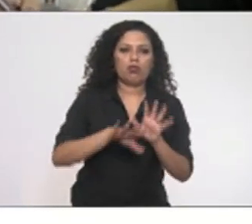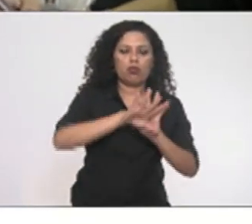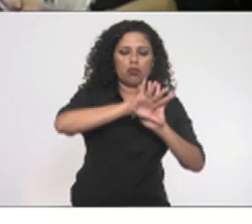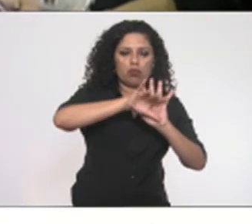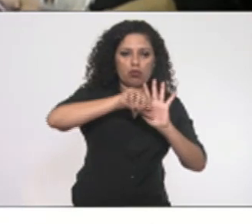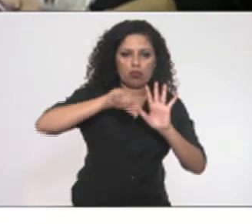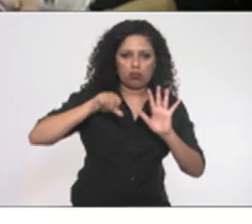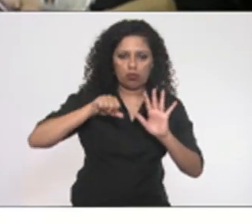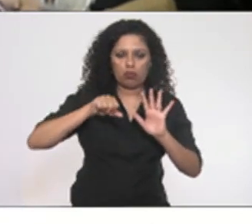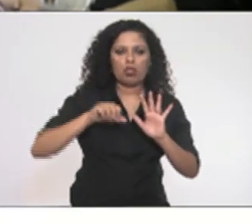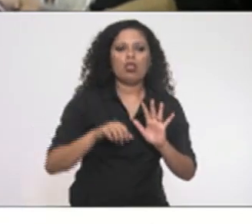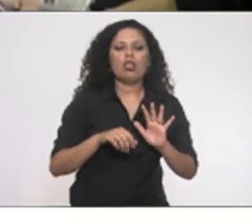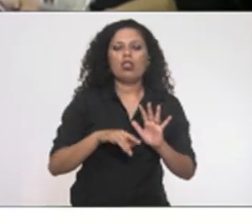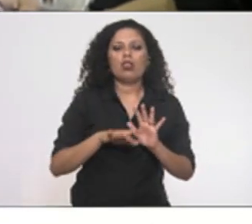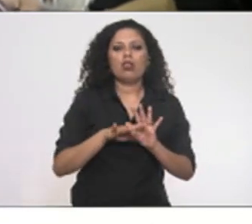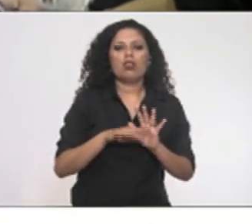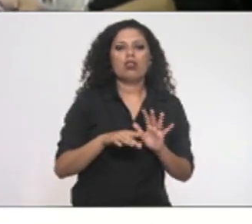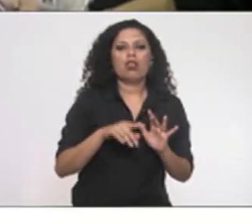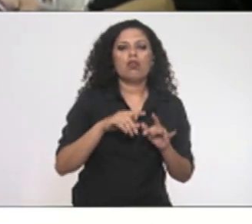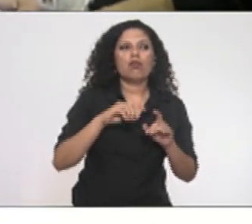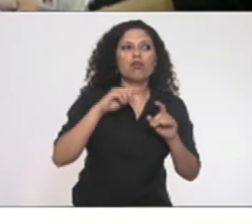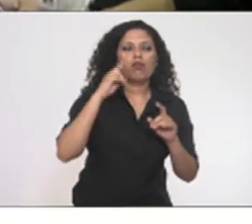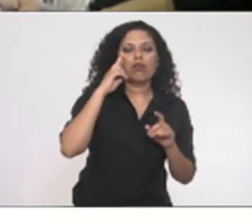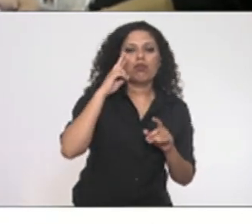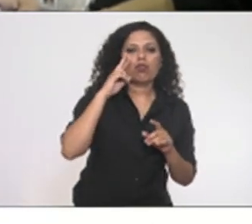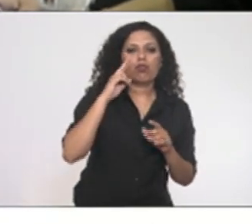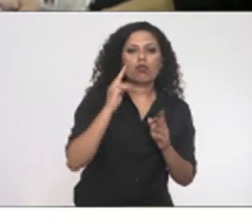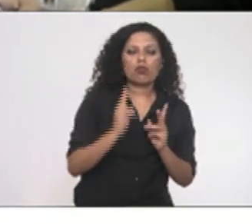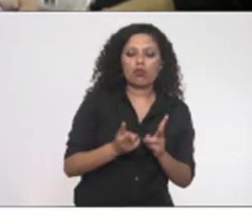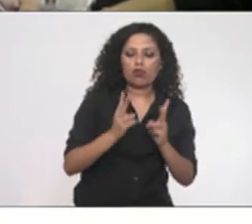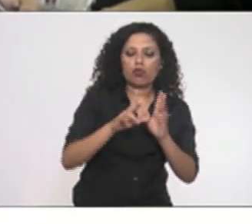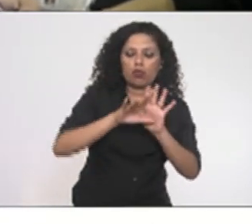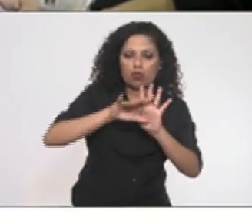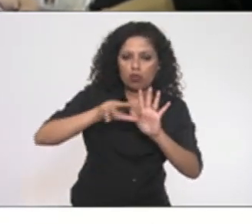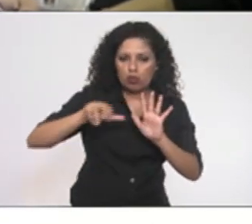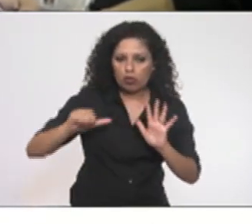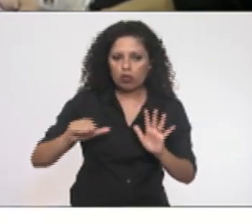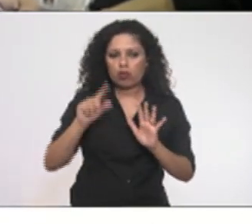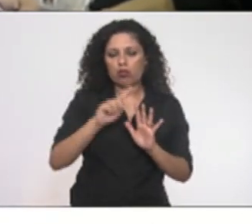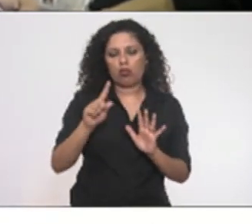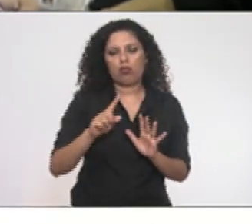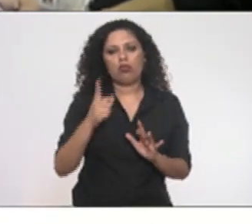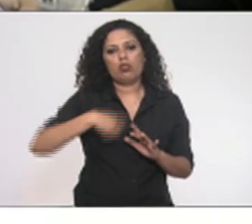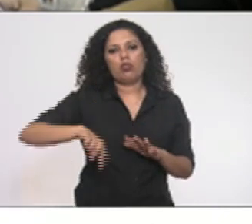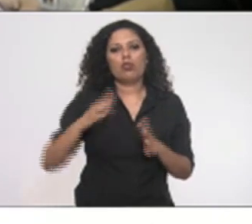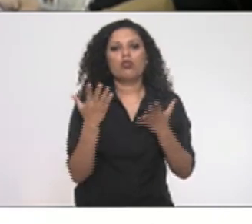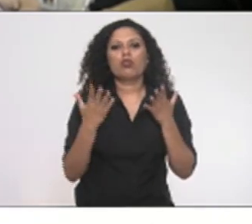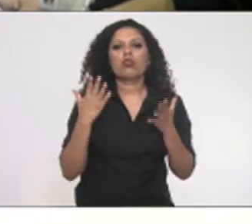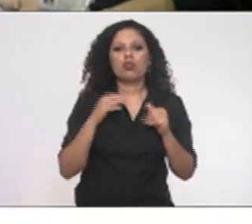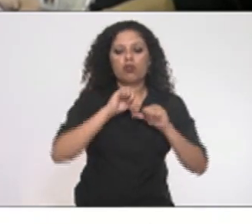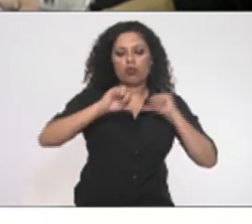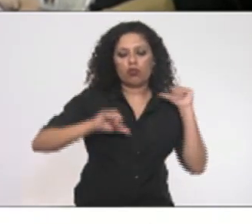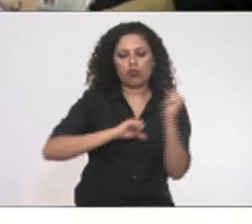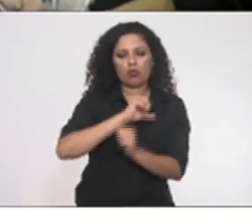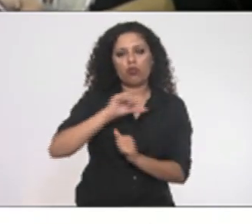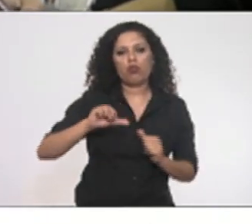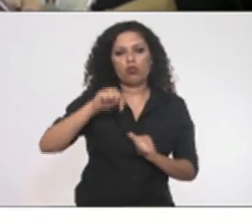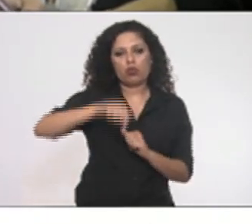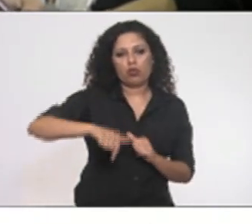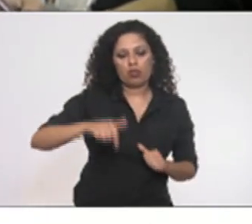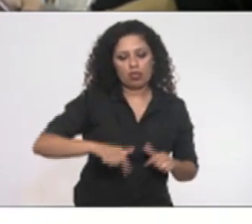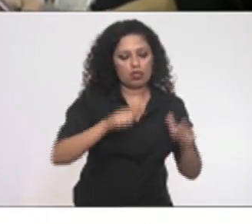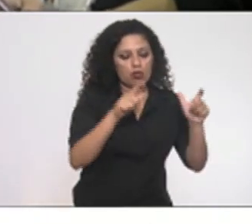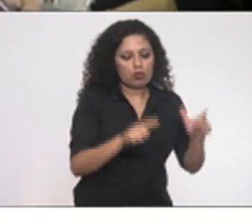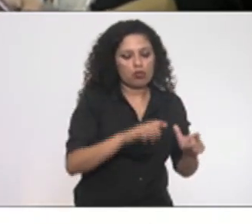a tentar não renovar esses contratos de compra, ou seja, então a gente espera que isso gere só aqui na Bacia